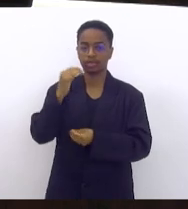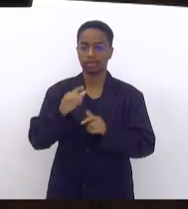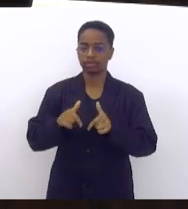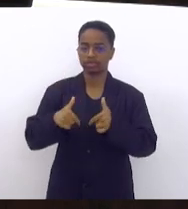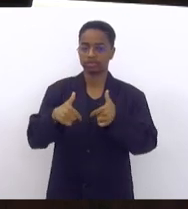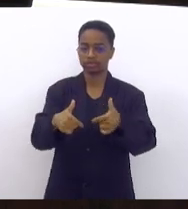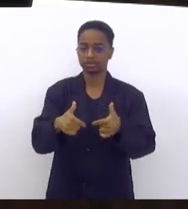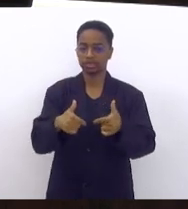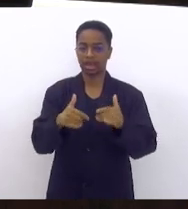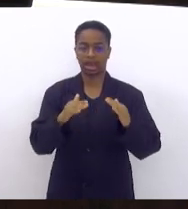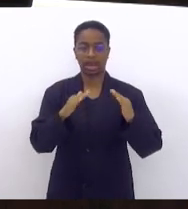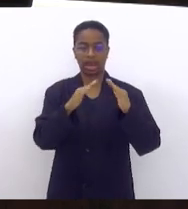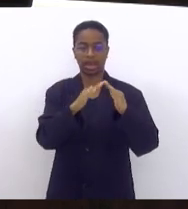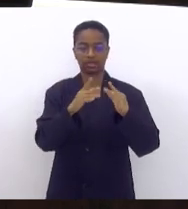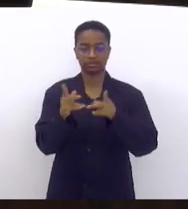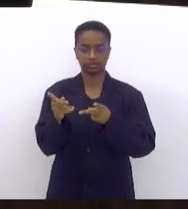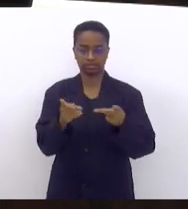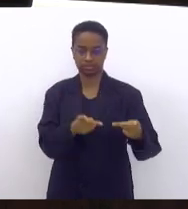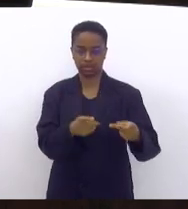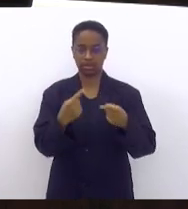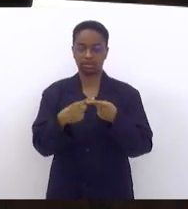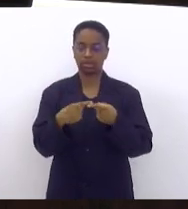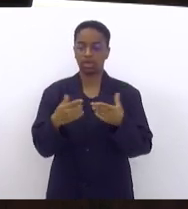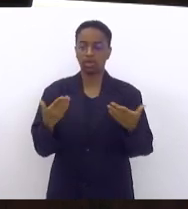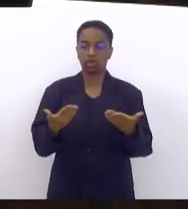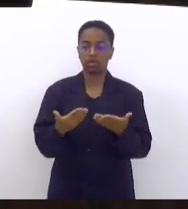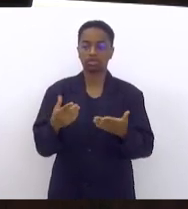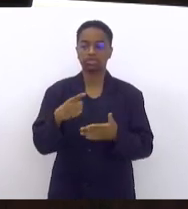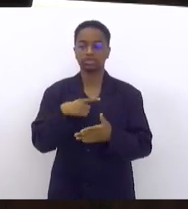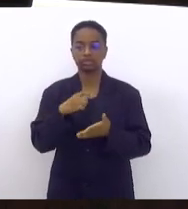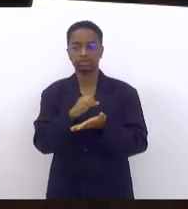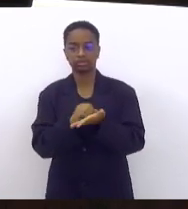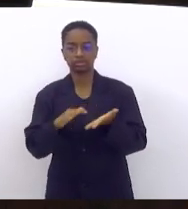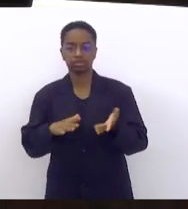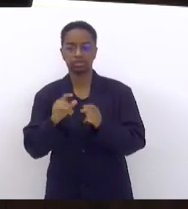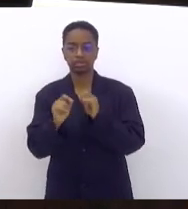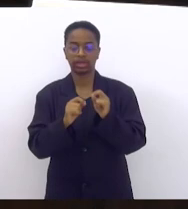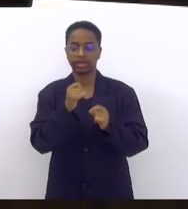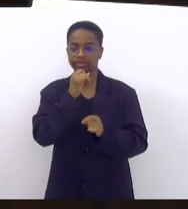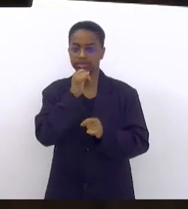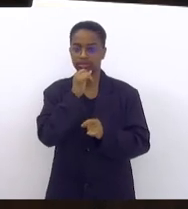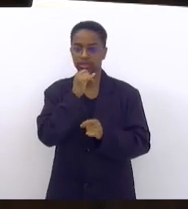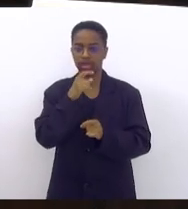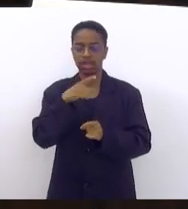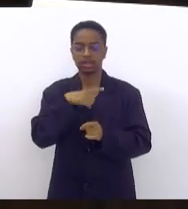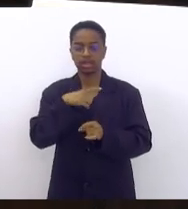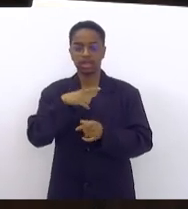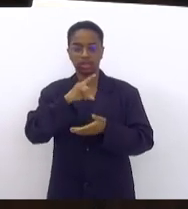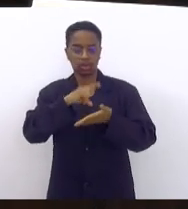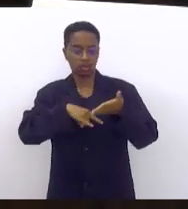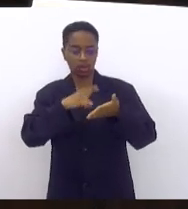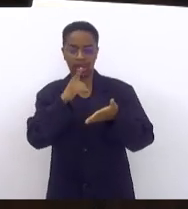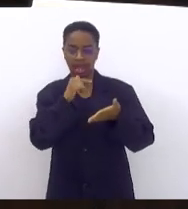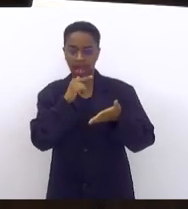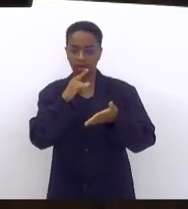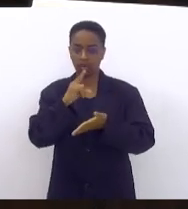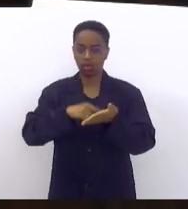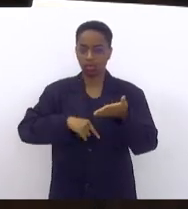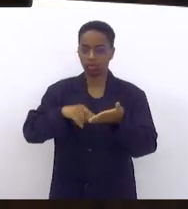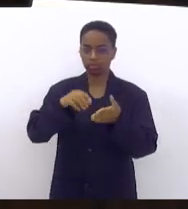Né? Hoje, você tem atividades que vão de casa a casa, como marcador de luz, entregador de contas, de água, de luz,